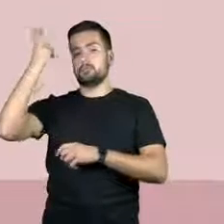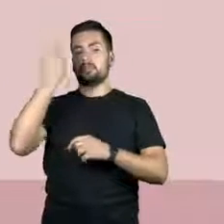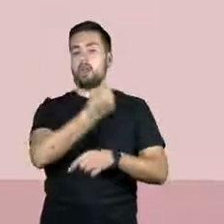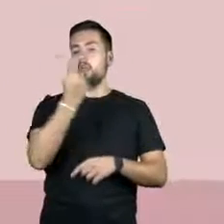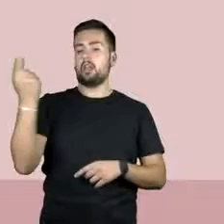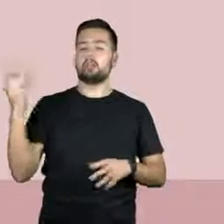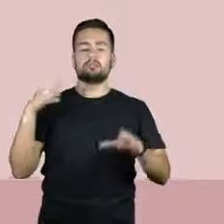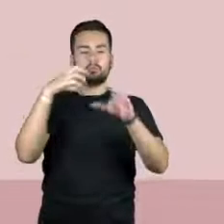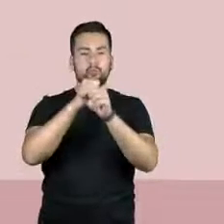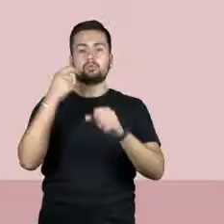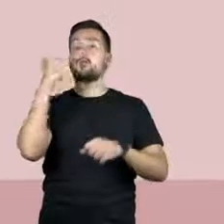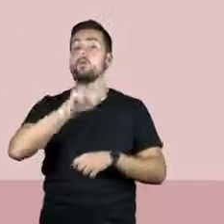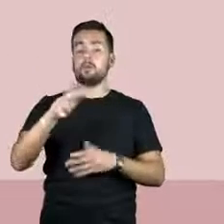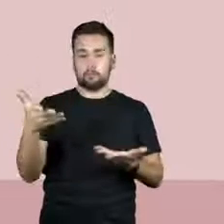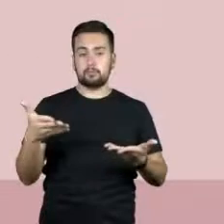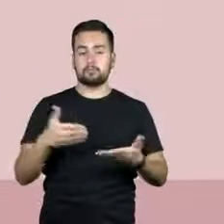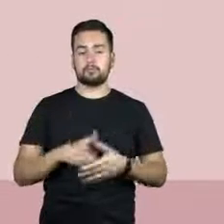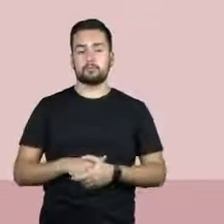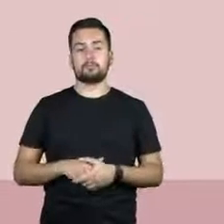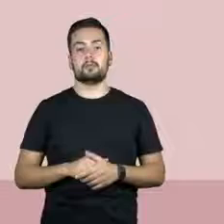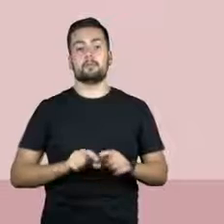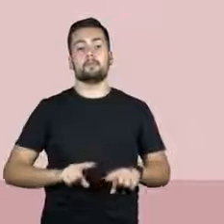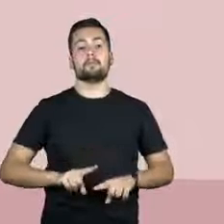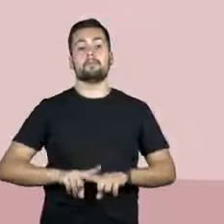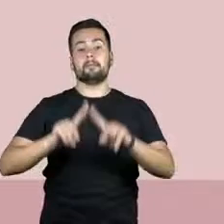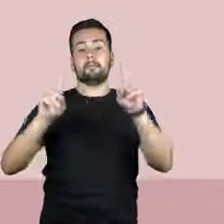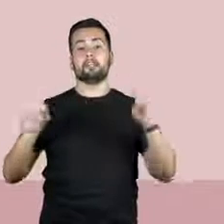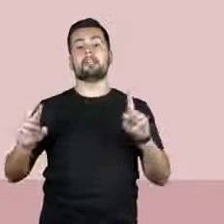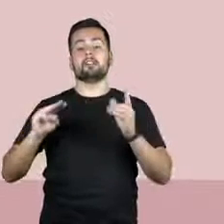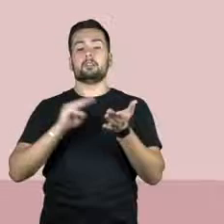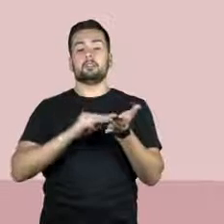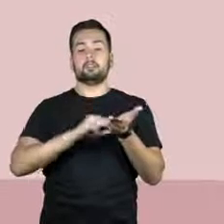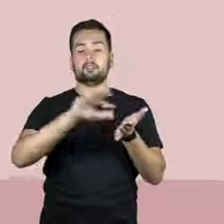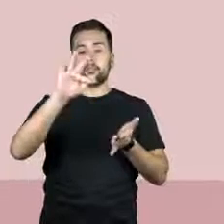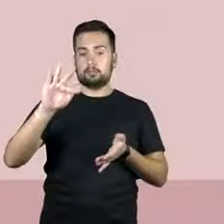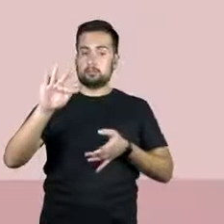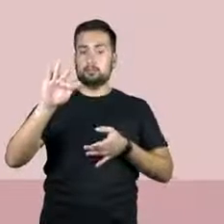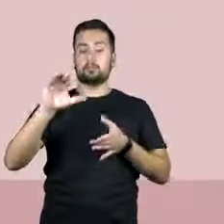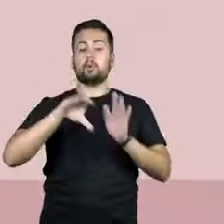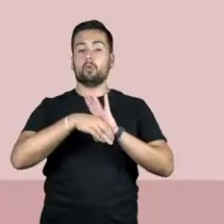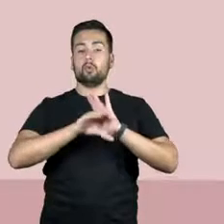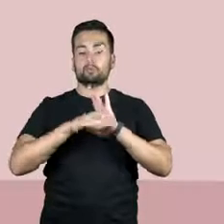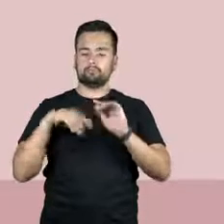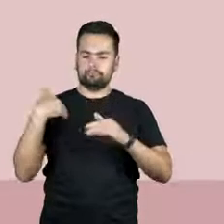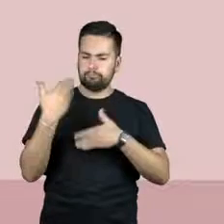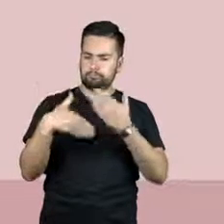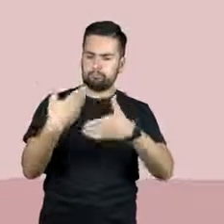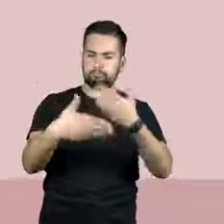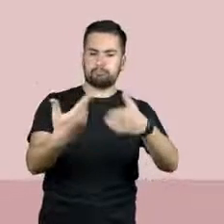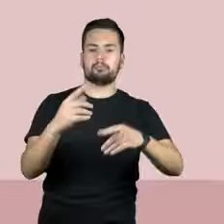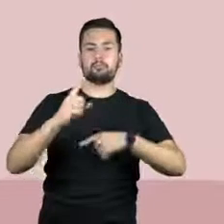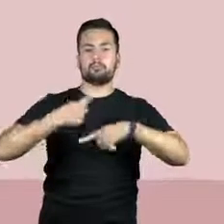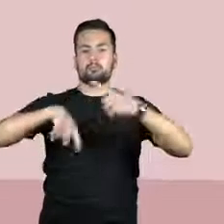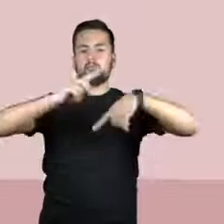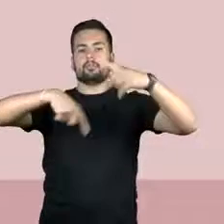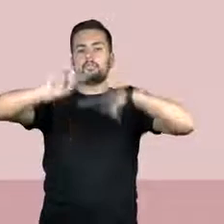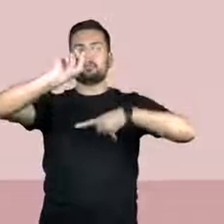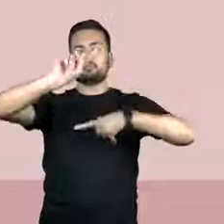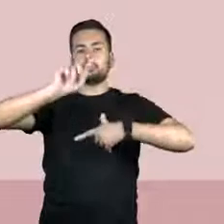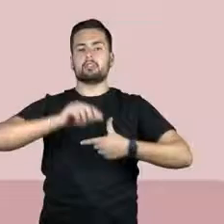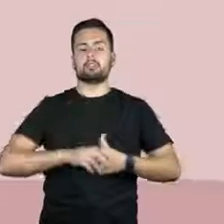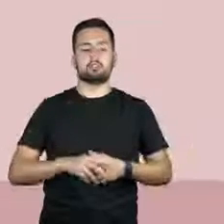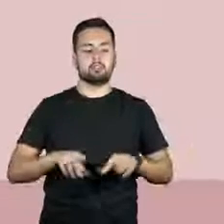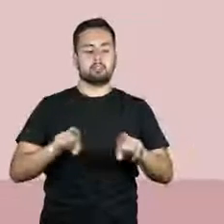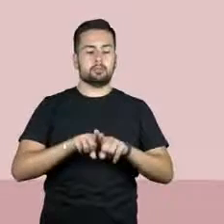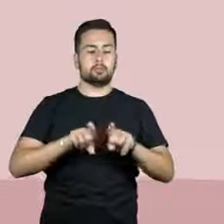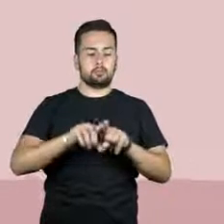fatia. Tá? Porém, além do método de Felênios, esse conceito foi evoluindo. Felênios, para